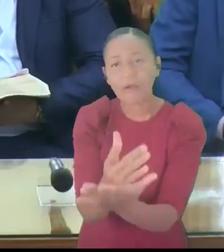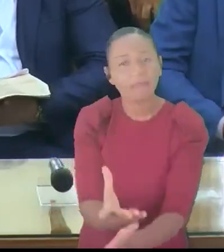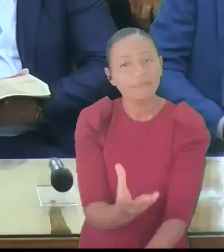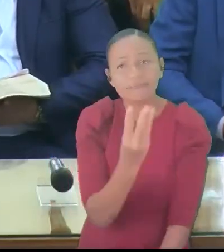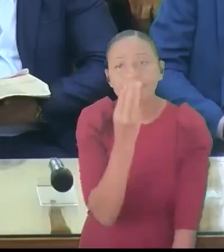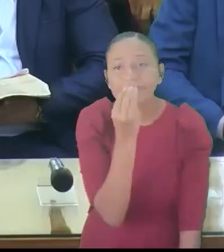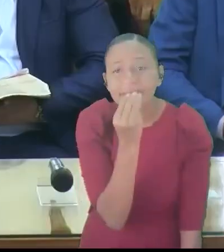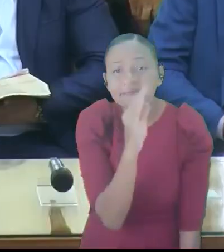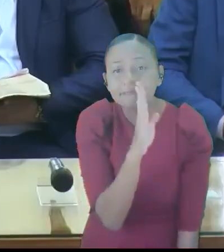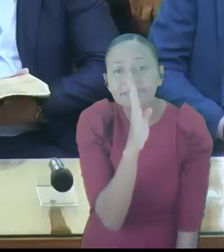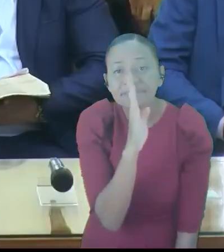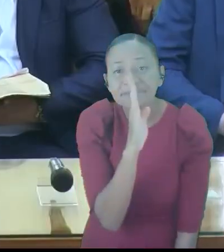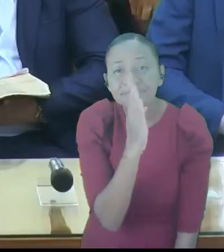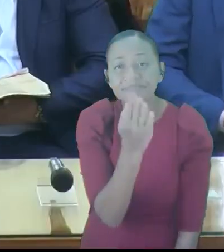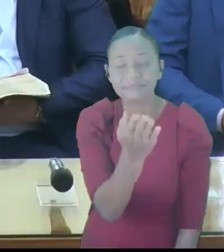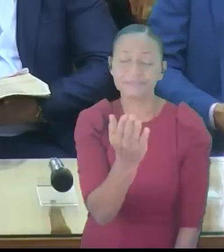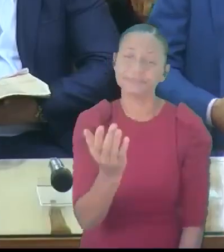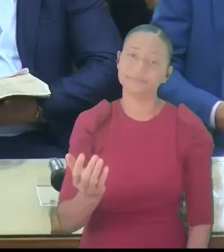Quadrúpede.